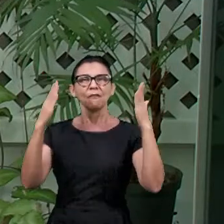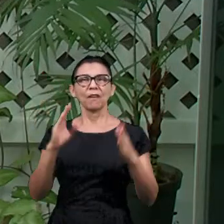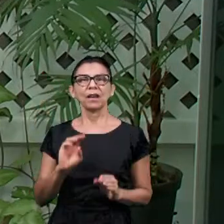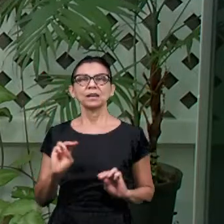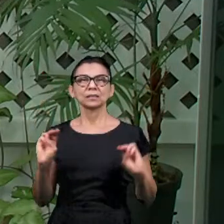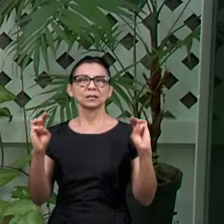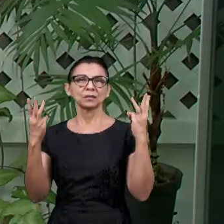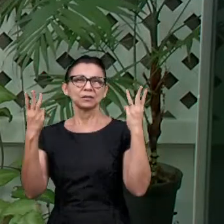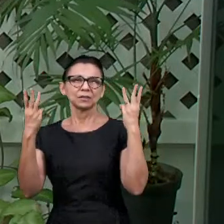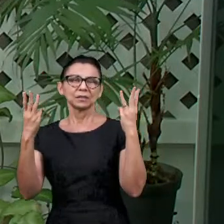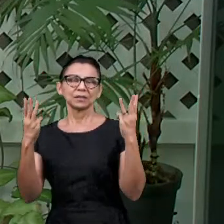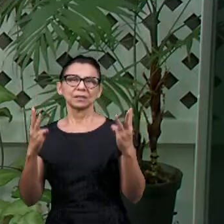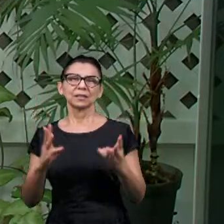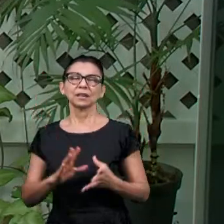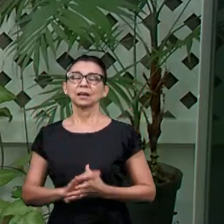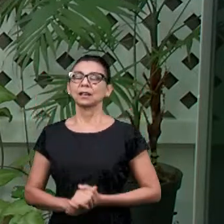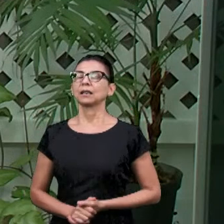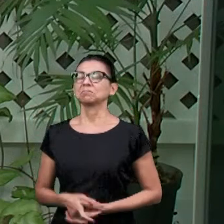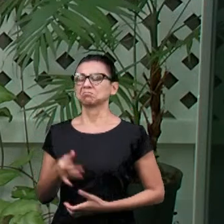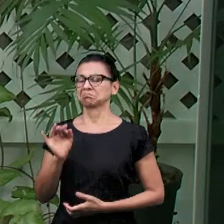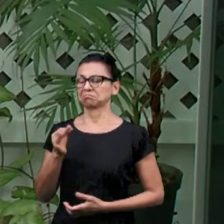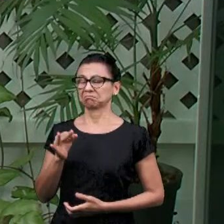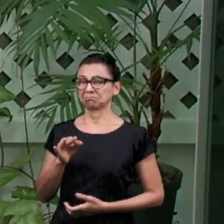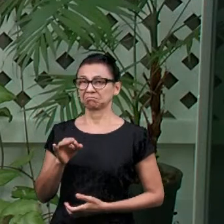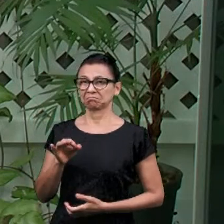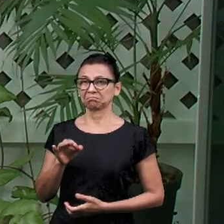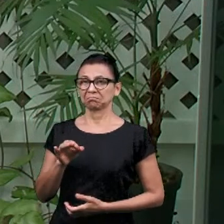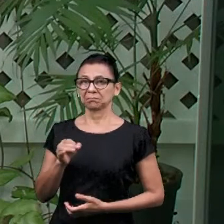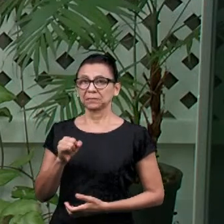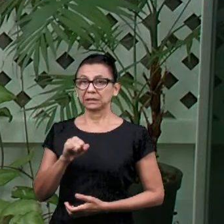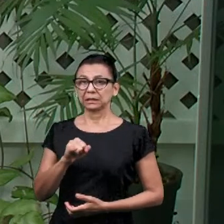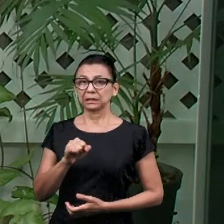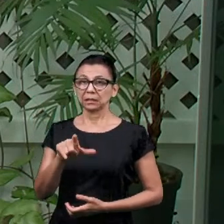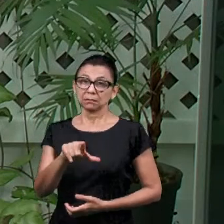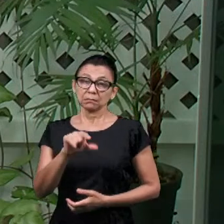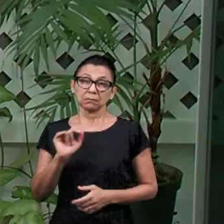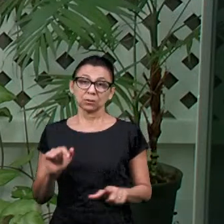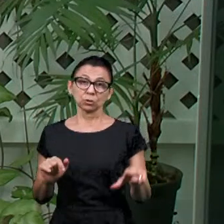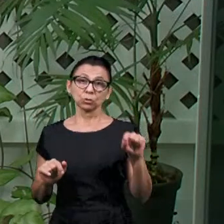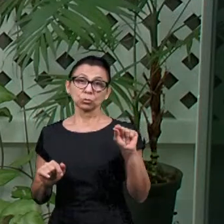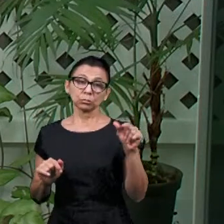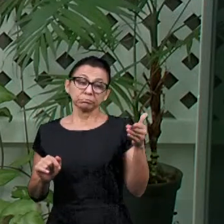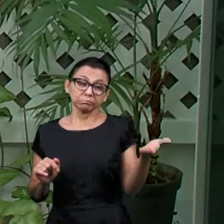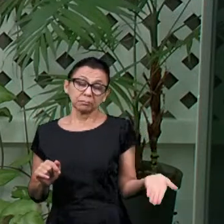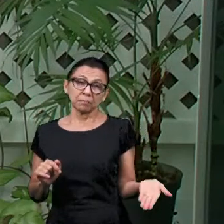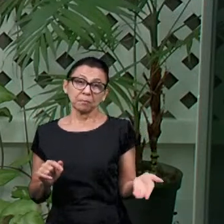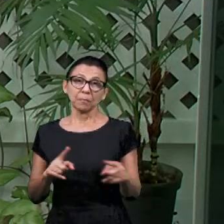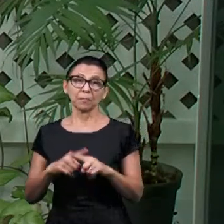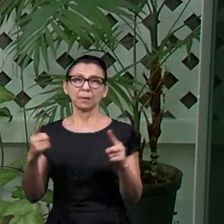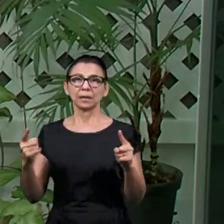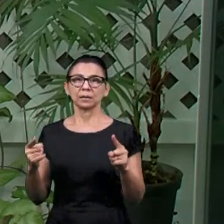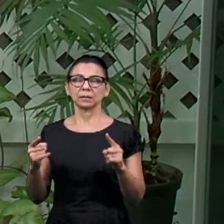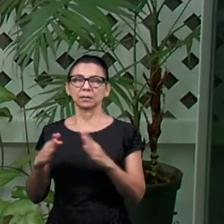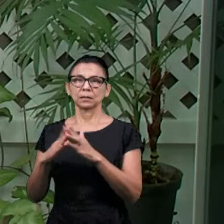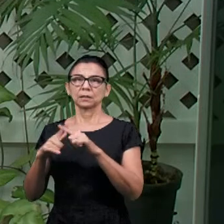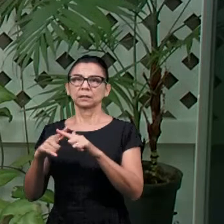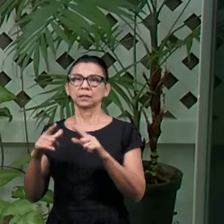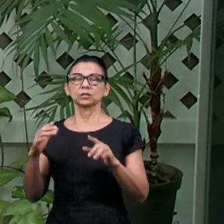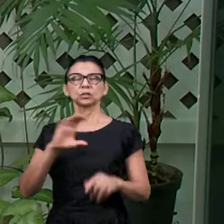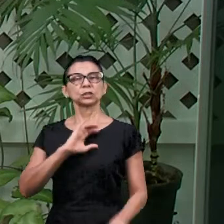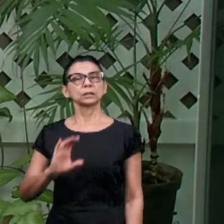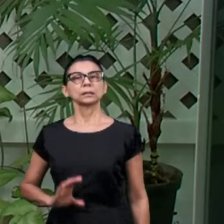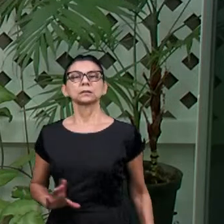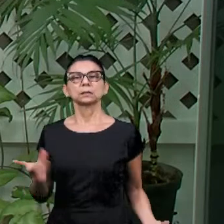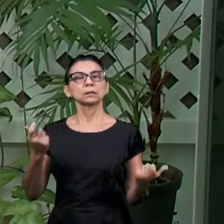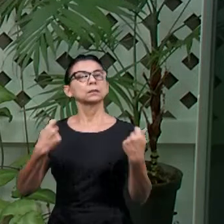Ótimo, tá? As pessoas querem isso. Só que a Igreja de Cristo não precisa disso. A Igreja de